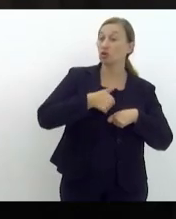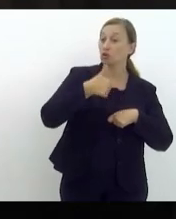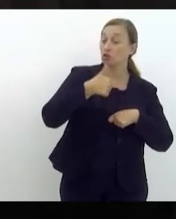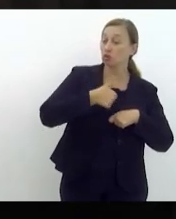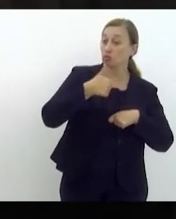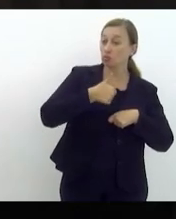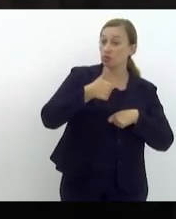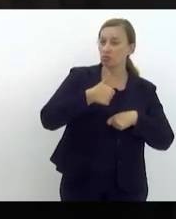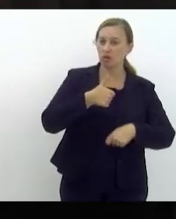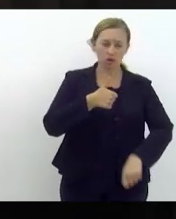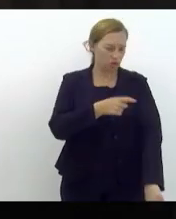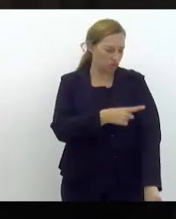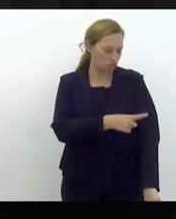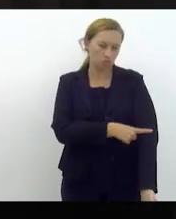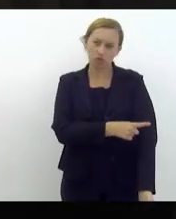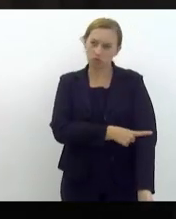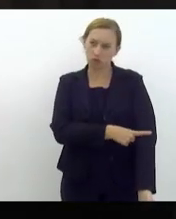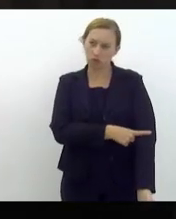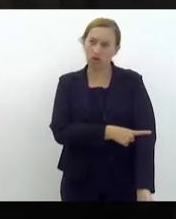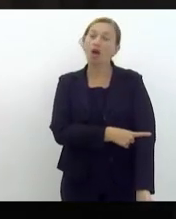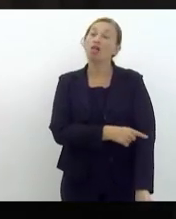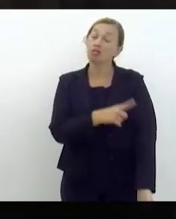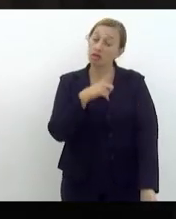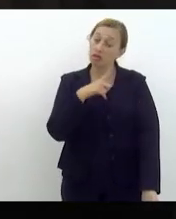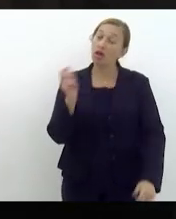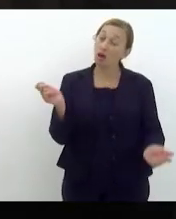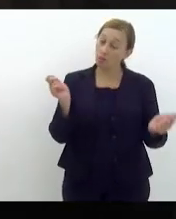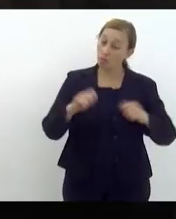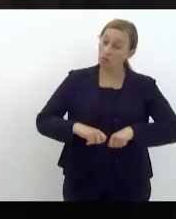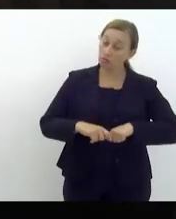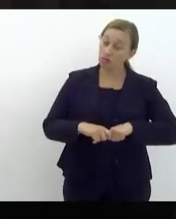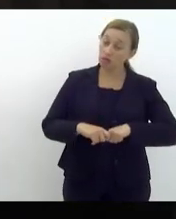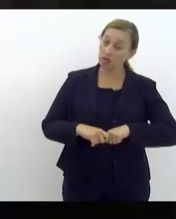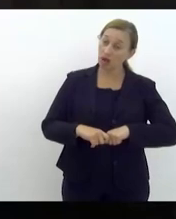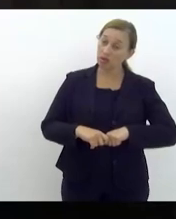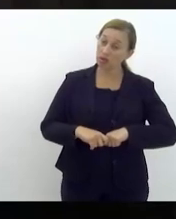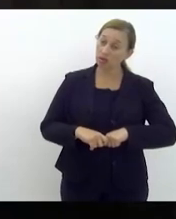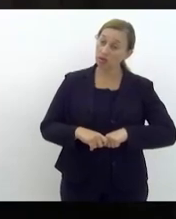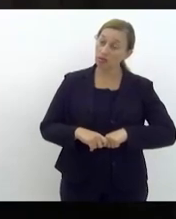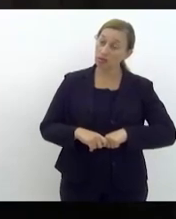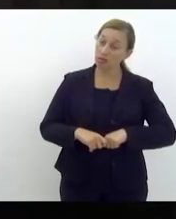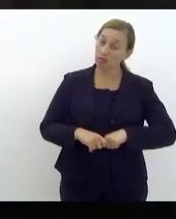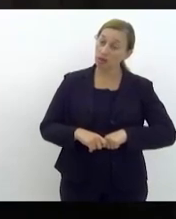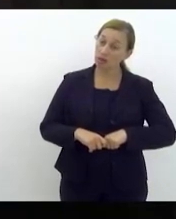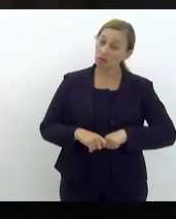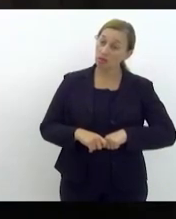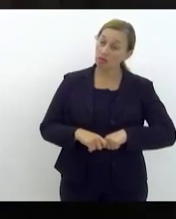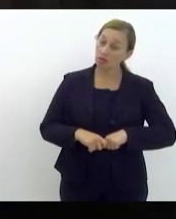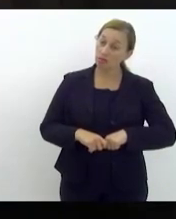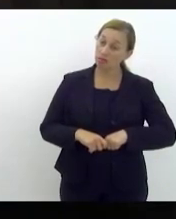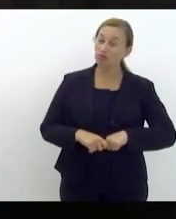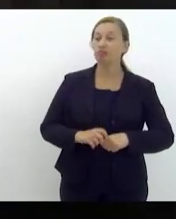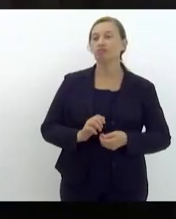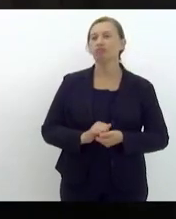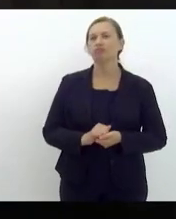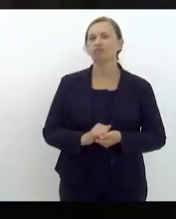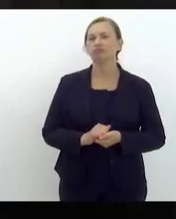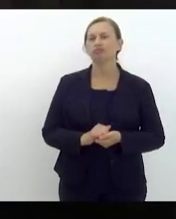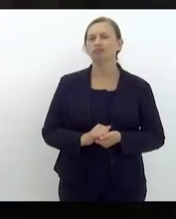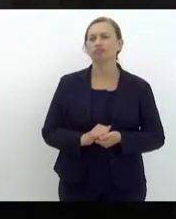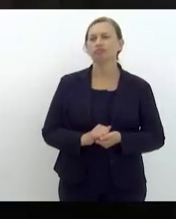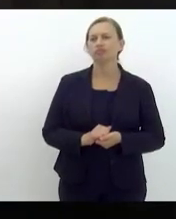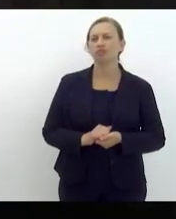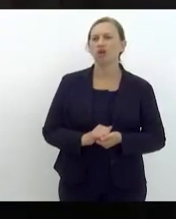você tem Inclusive a possibilidade e a possibilidade de progressão e